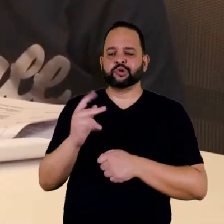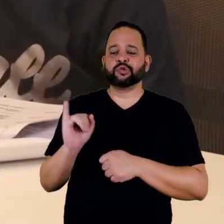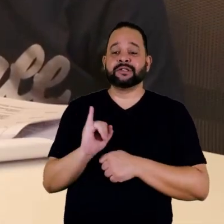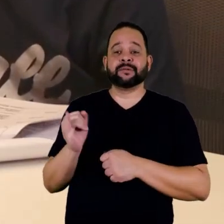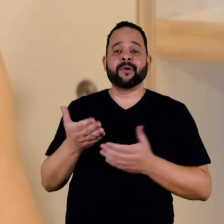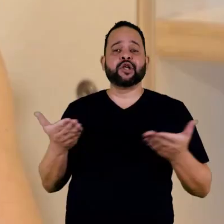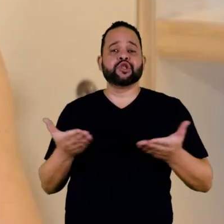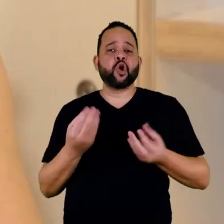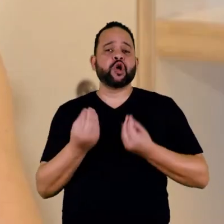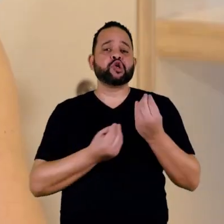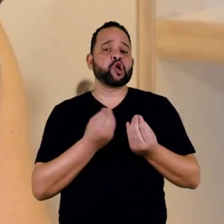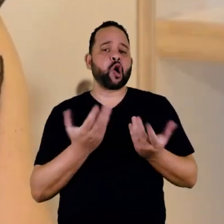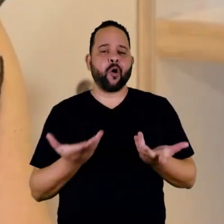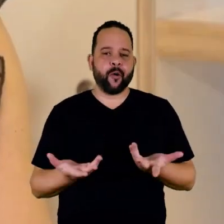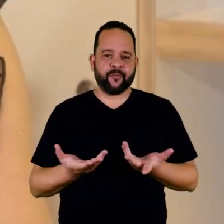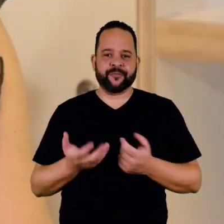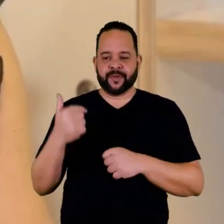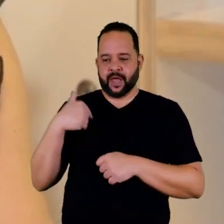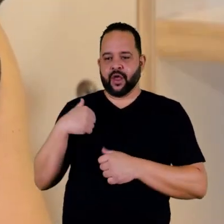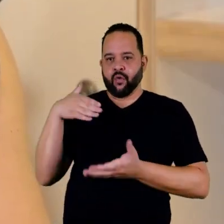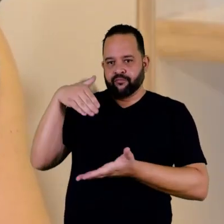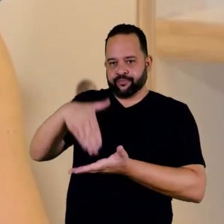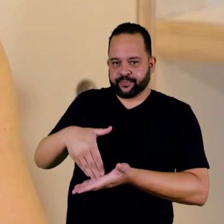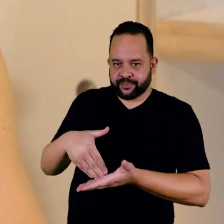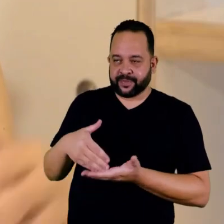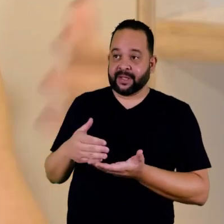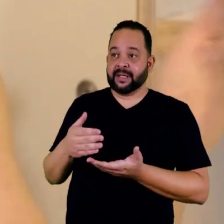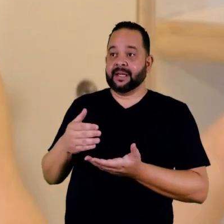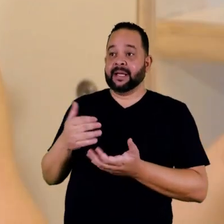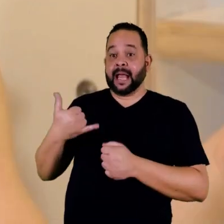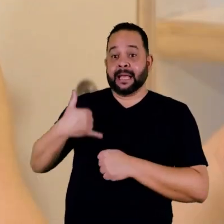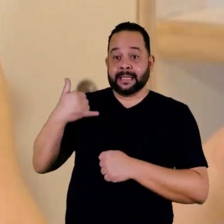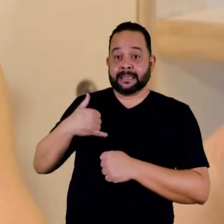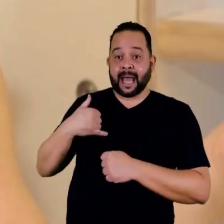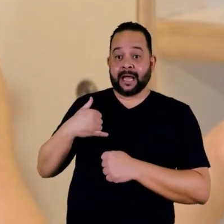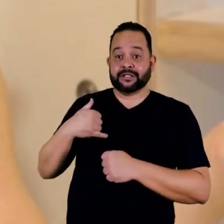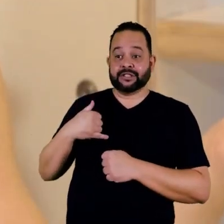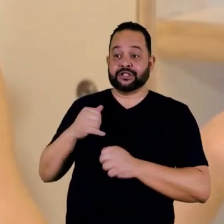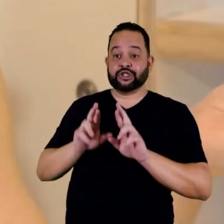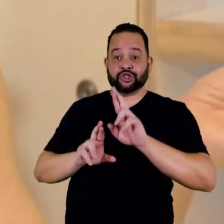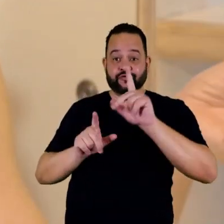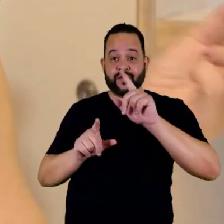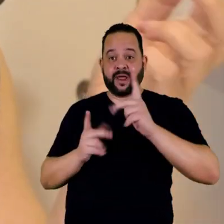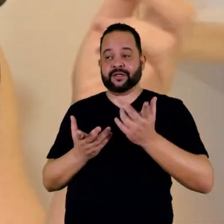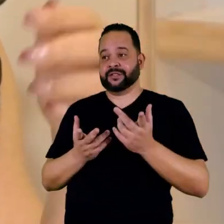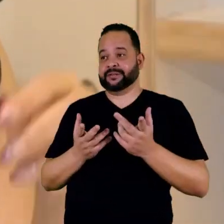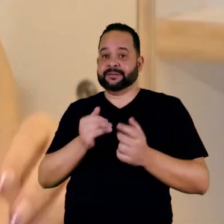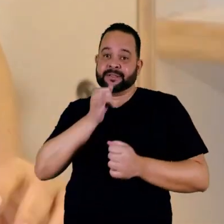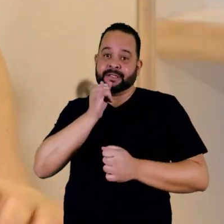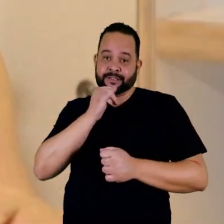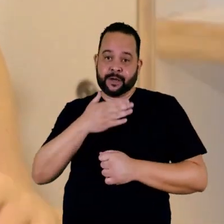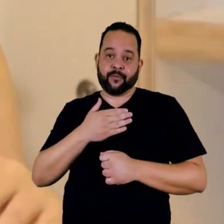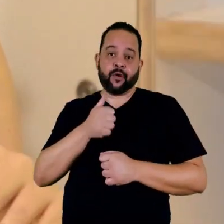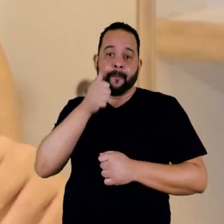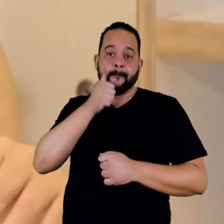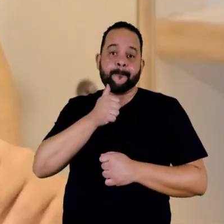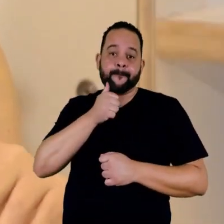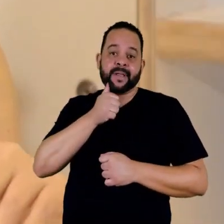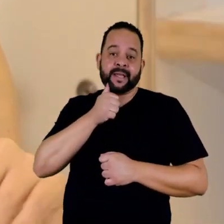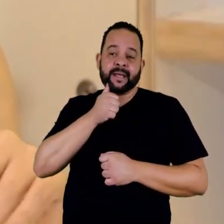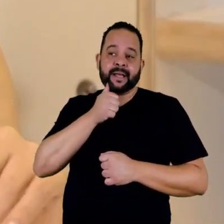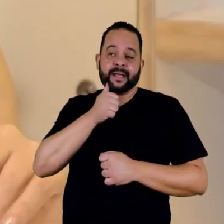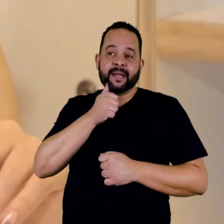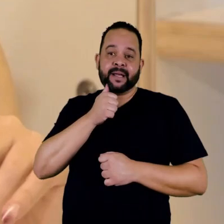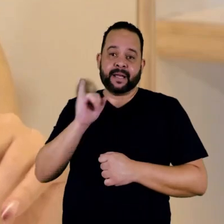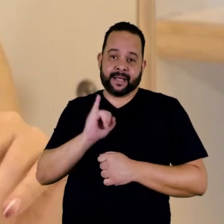vocês adultas mais nova com uma distância grande de irmãs né então assim a minha irmã mais velha